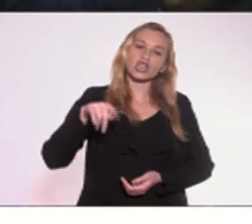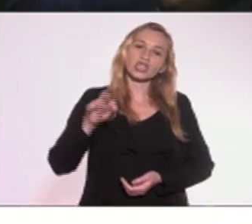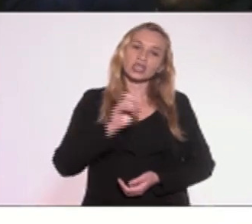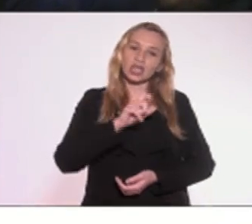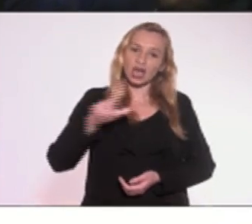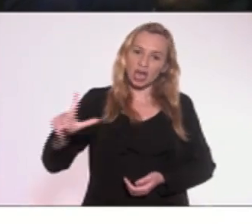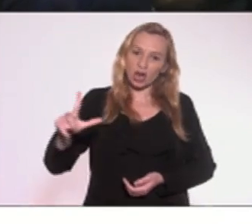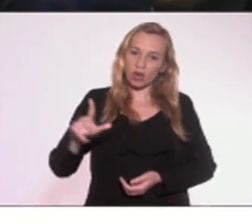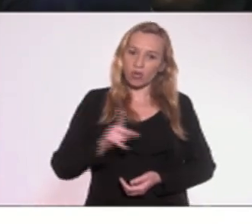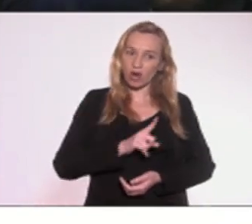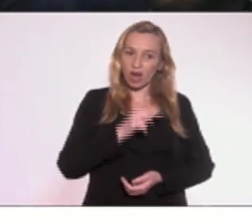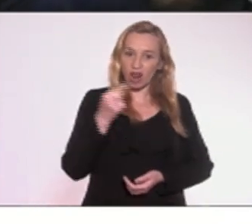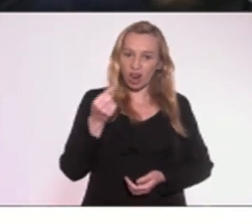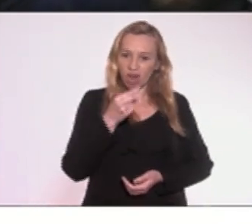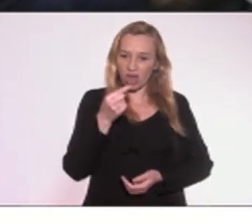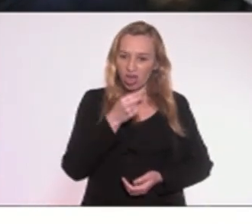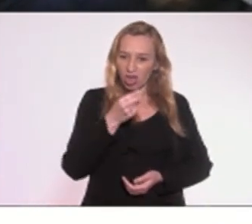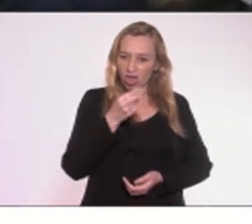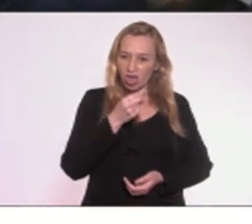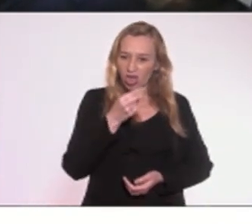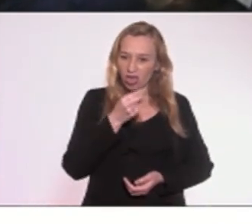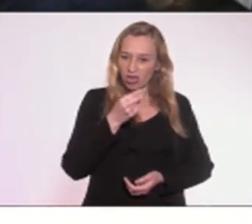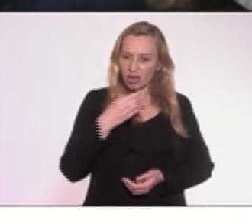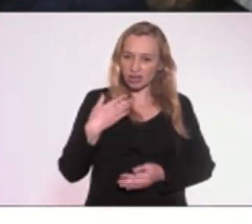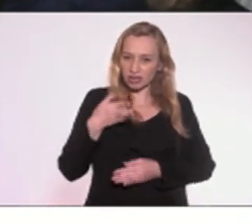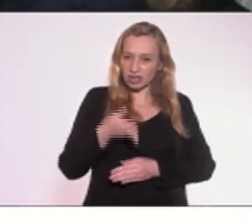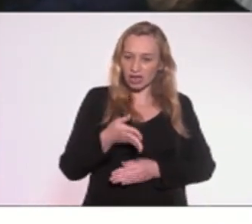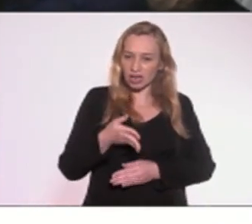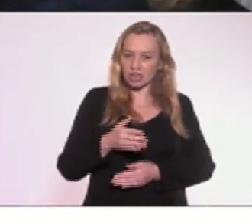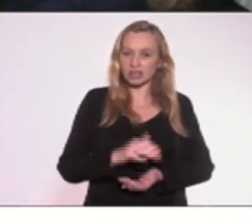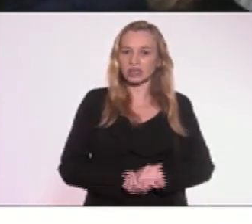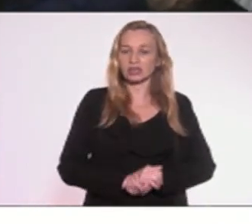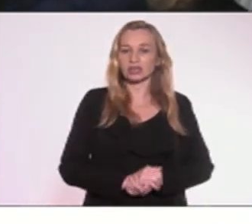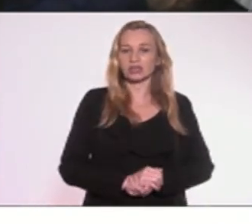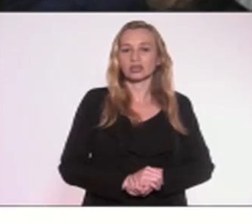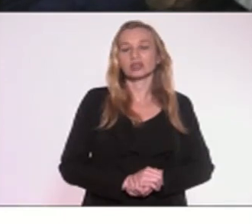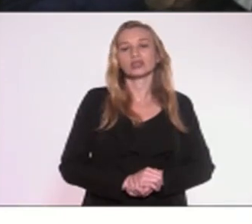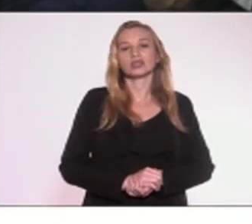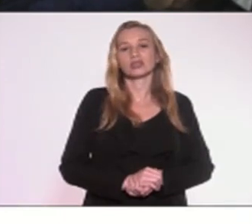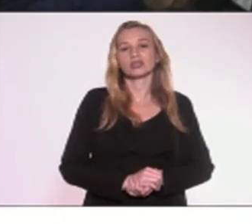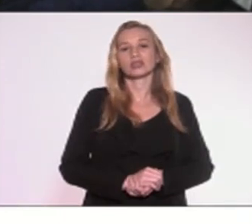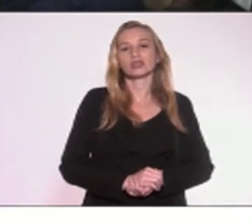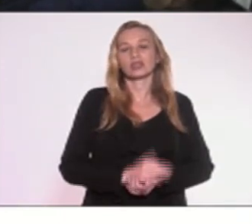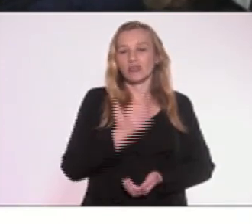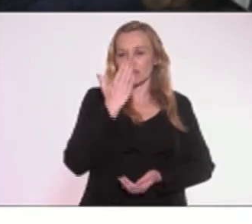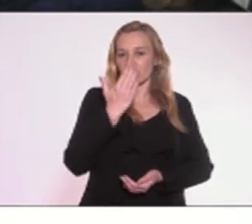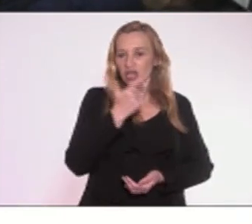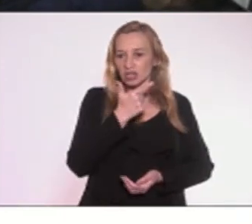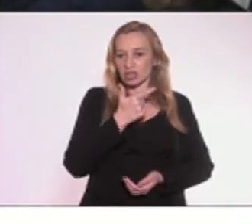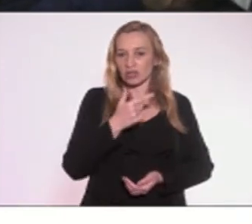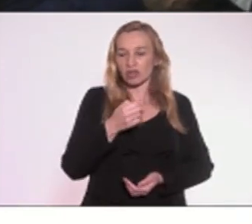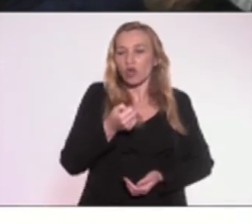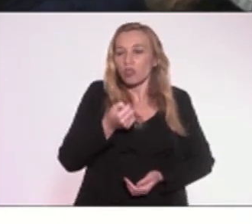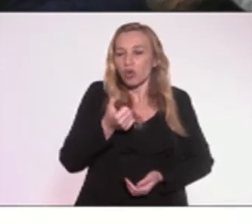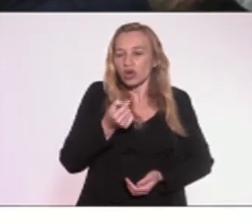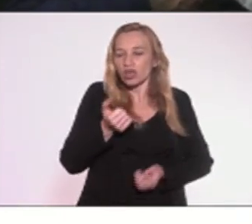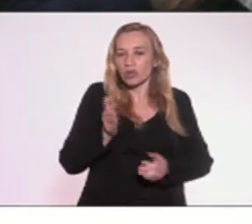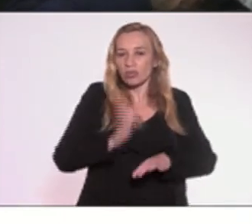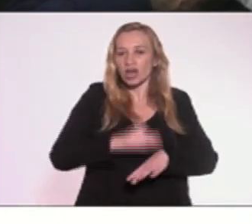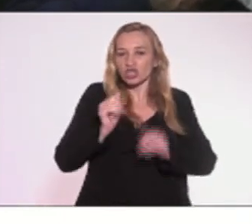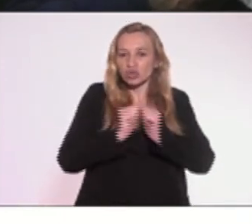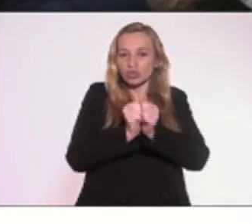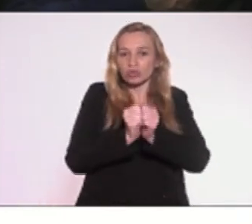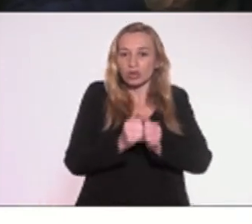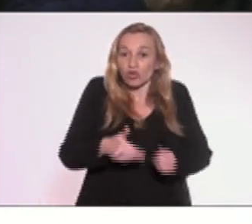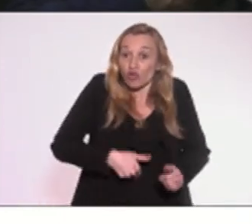um coquetel ali no saguão Getúlio Vargas, ali, presidente Getúlio Vargas ali na frente. Vamos ficar um pouquinho mais junto, que o pessoal deve estar